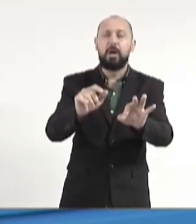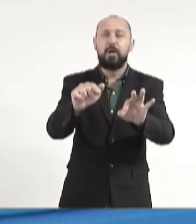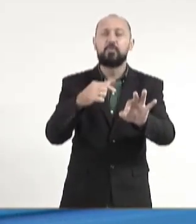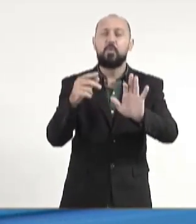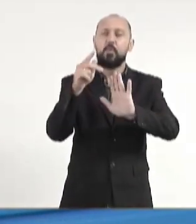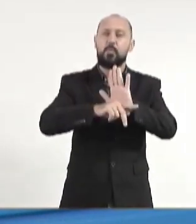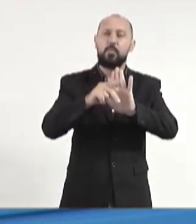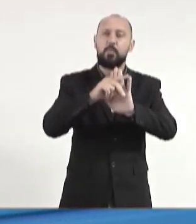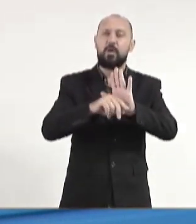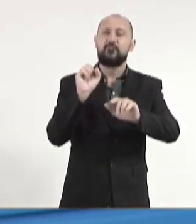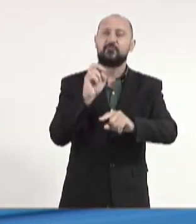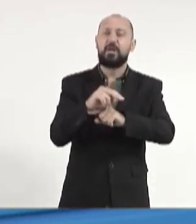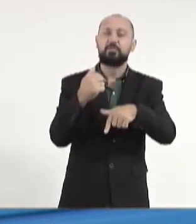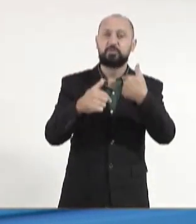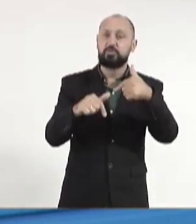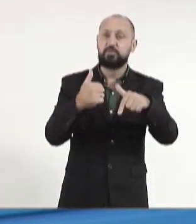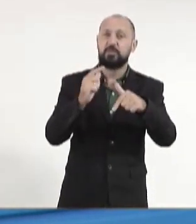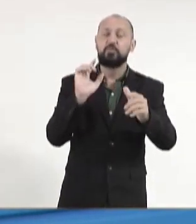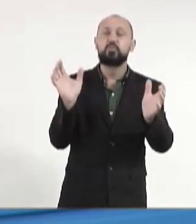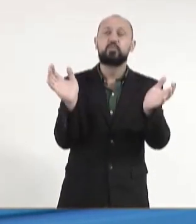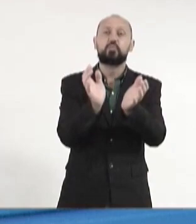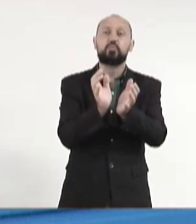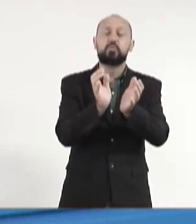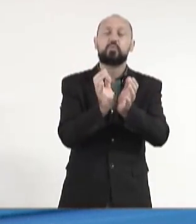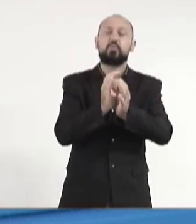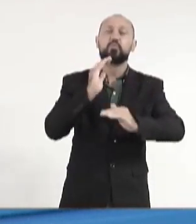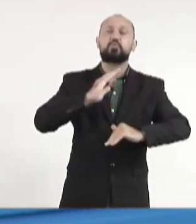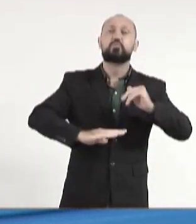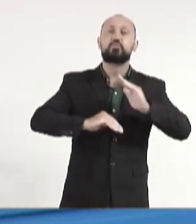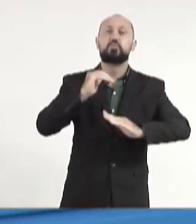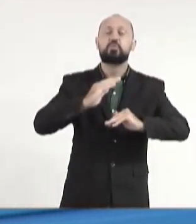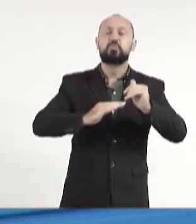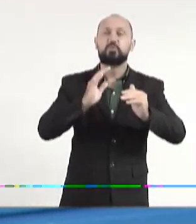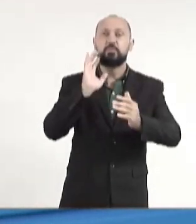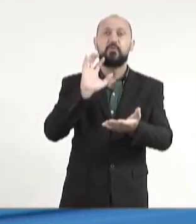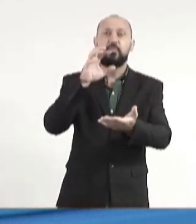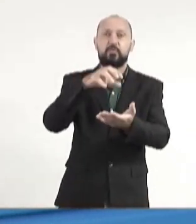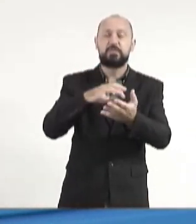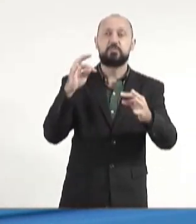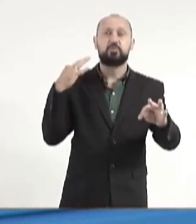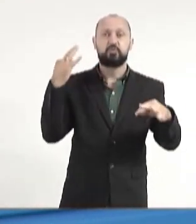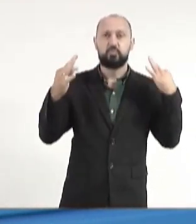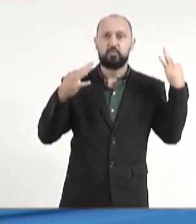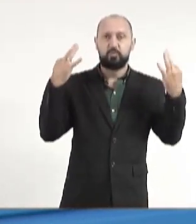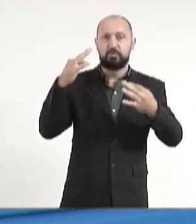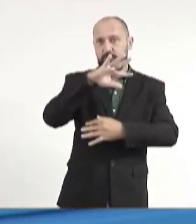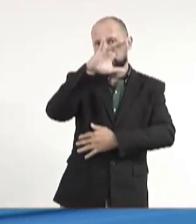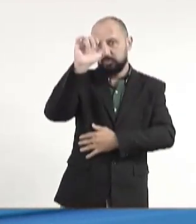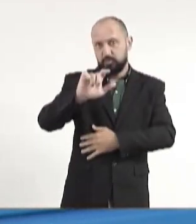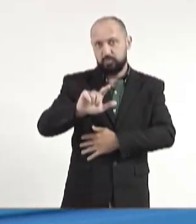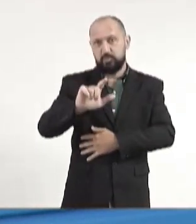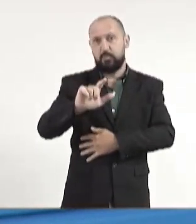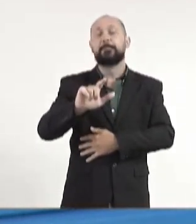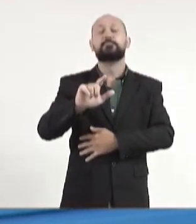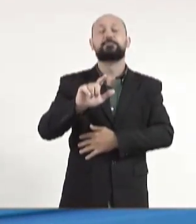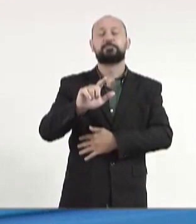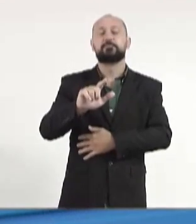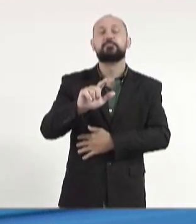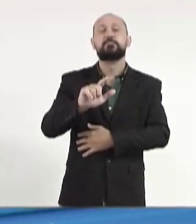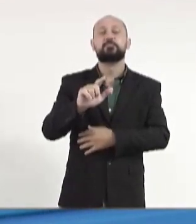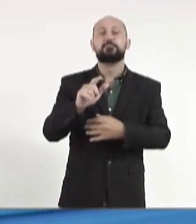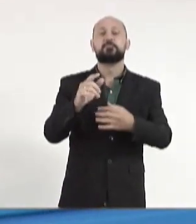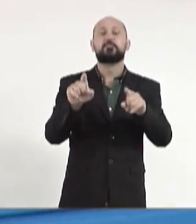Federal garantiu, que podem legislar e atender a demandas da população dos estados. E o